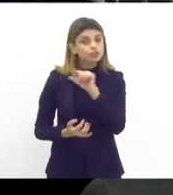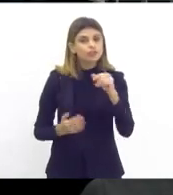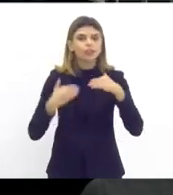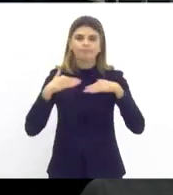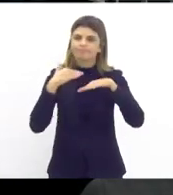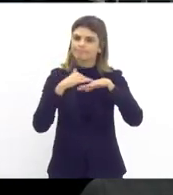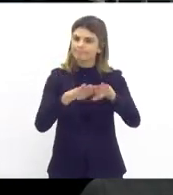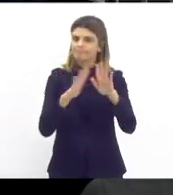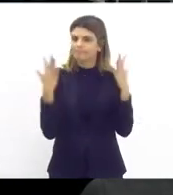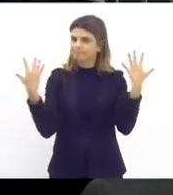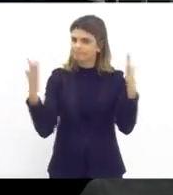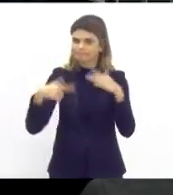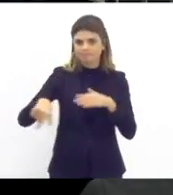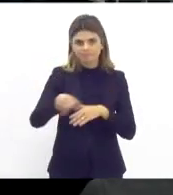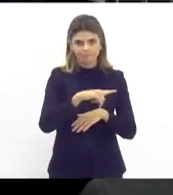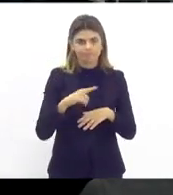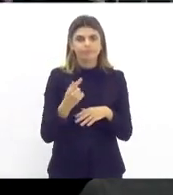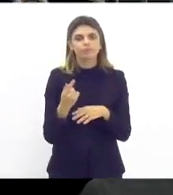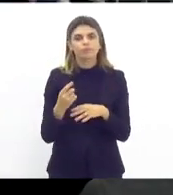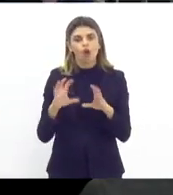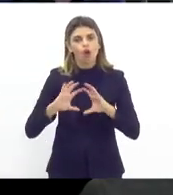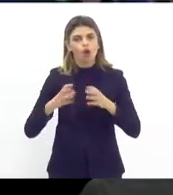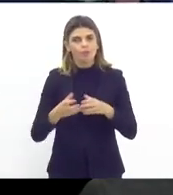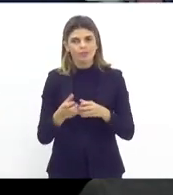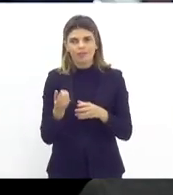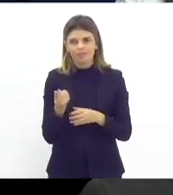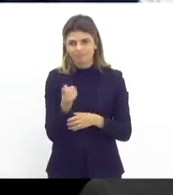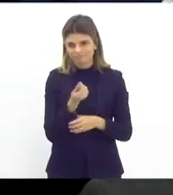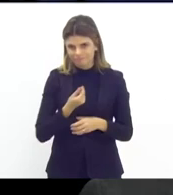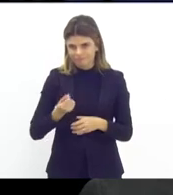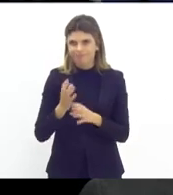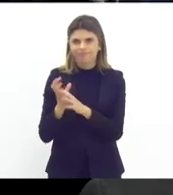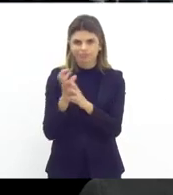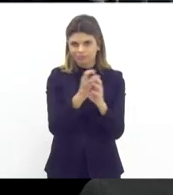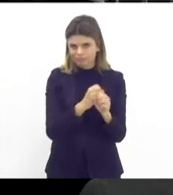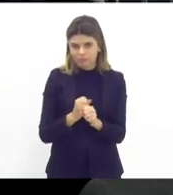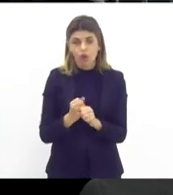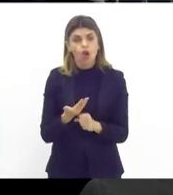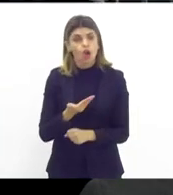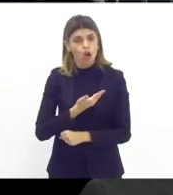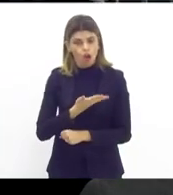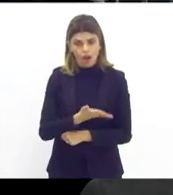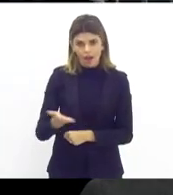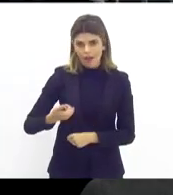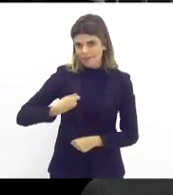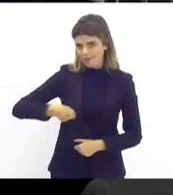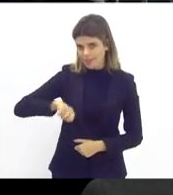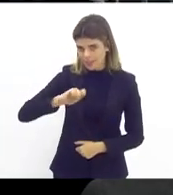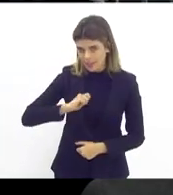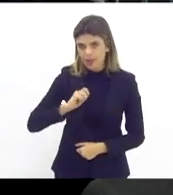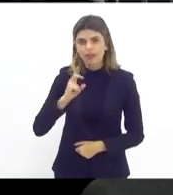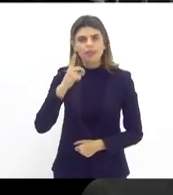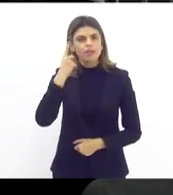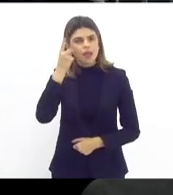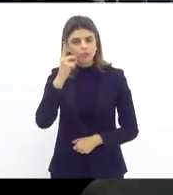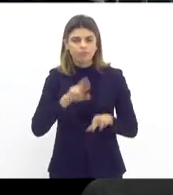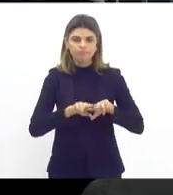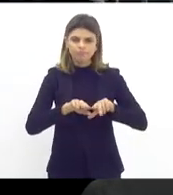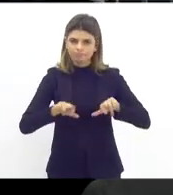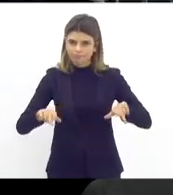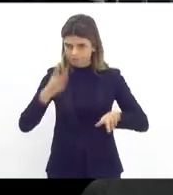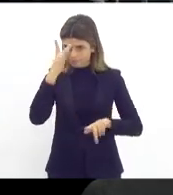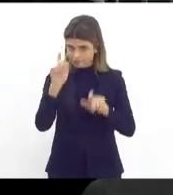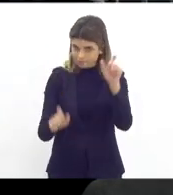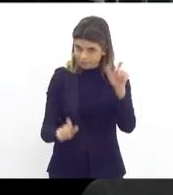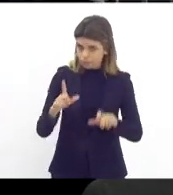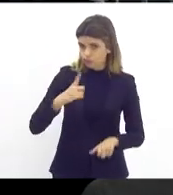os presidentes da Comissão de Orçamento e Tributação, meus colegas auditores fiscais, deputados André Correia e